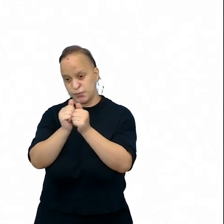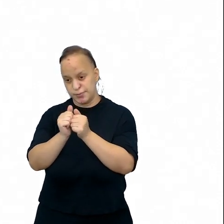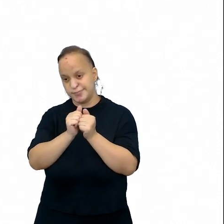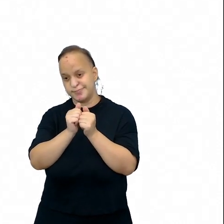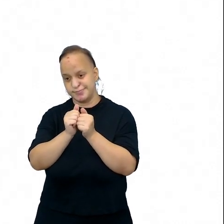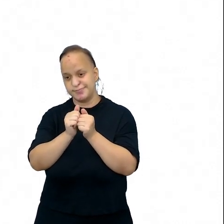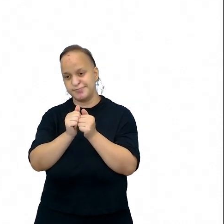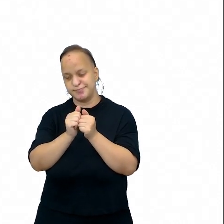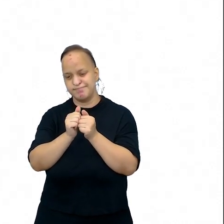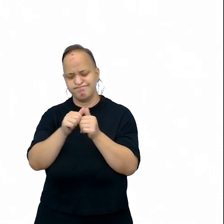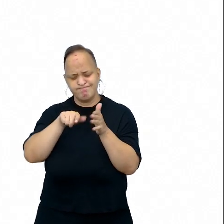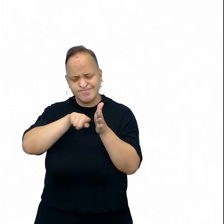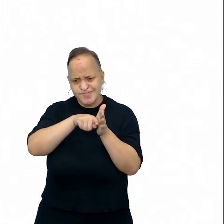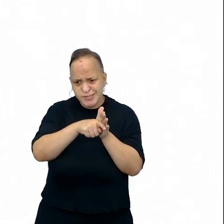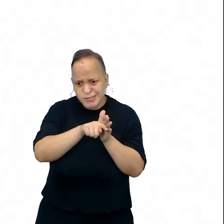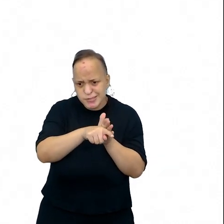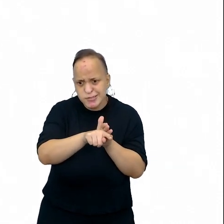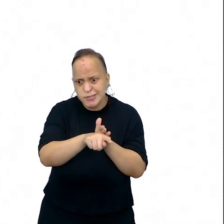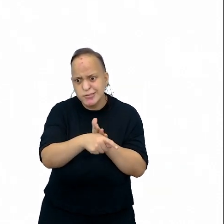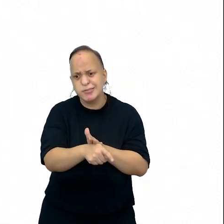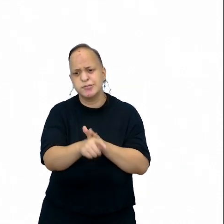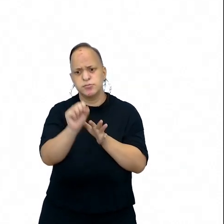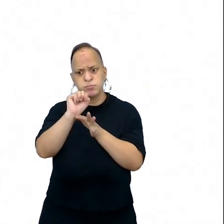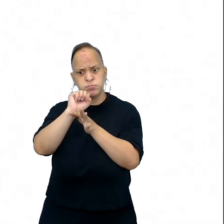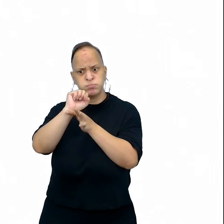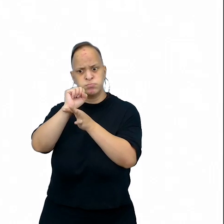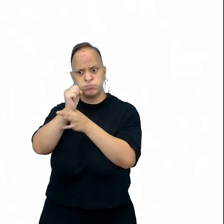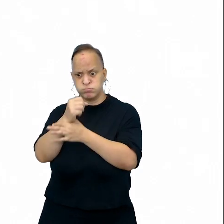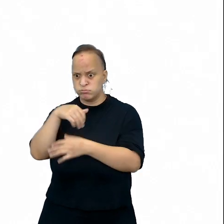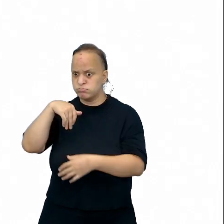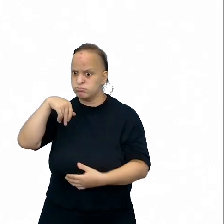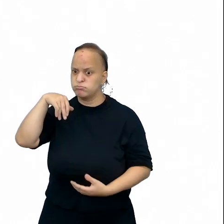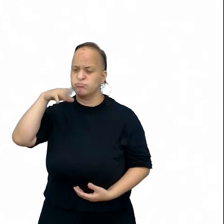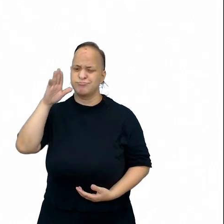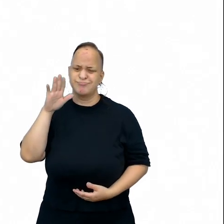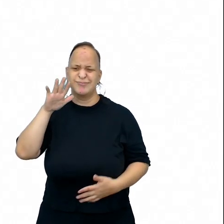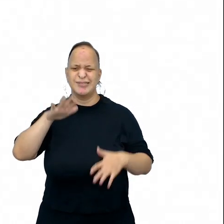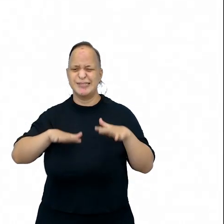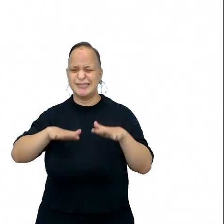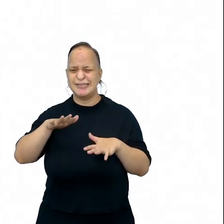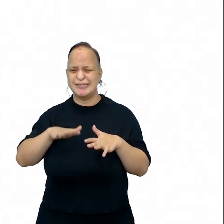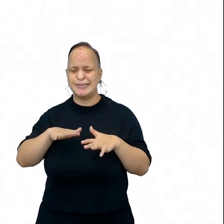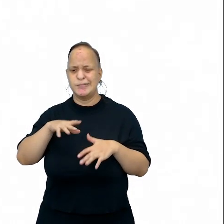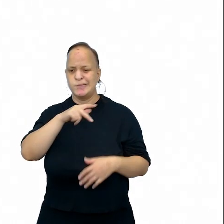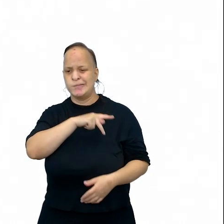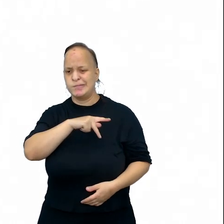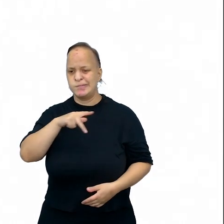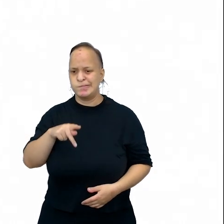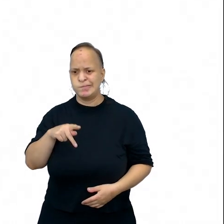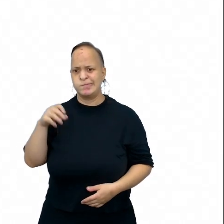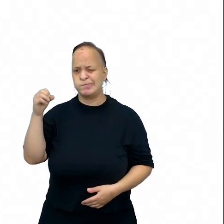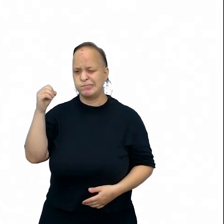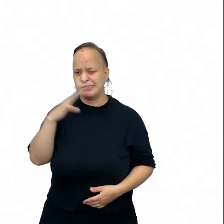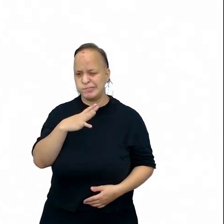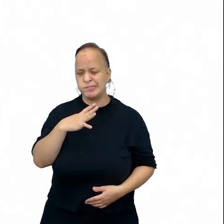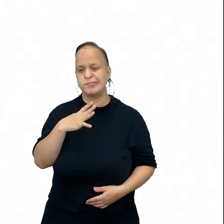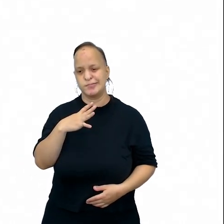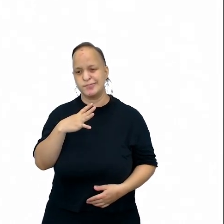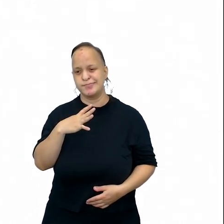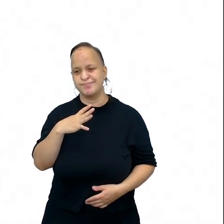né, aprofundado, com mais segurança, né? Pode haver muitos professores novos que estão ingressando